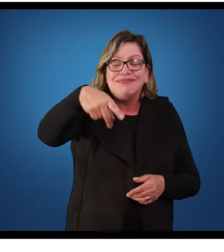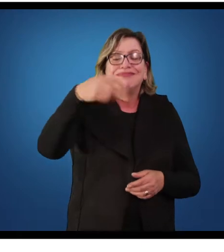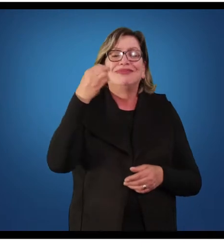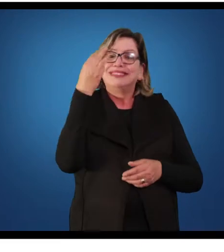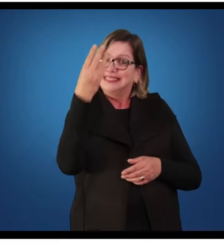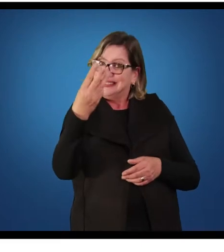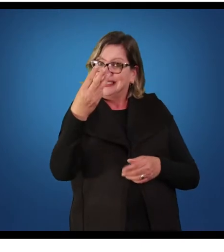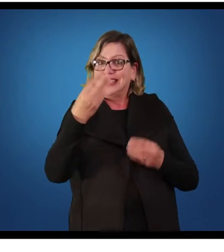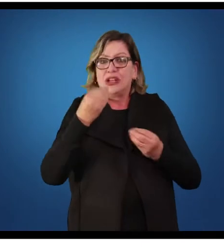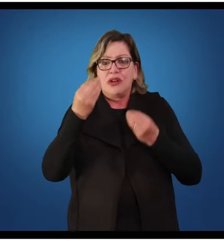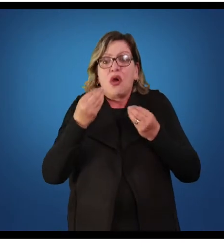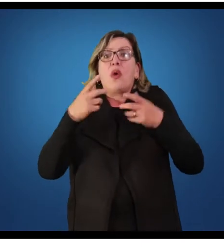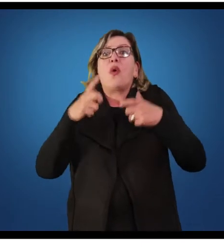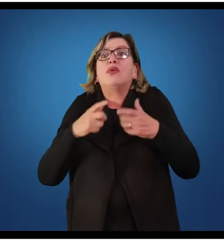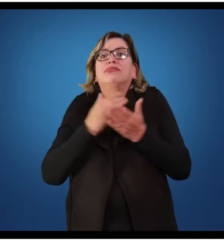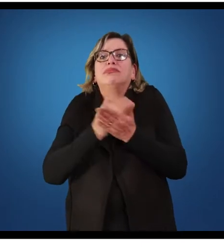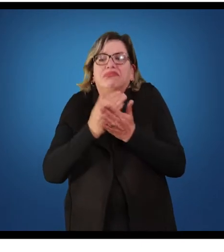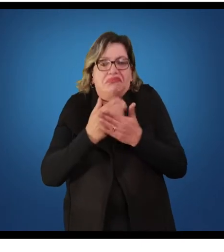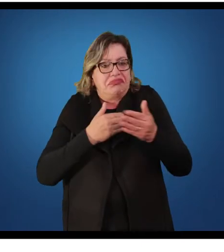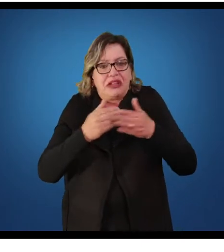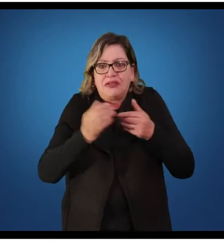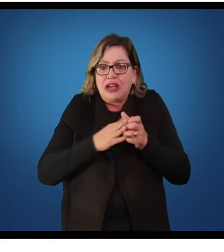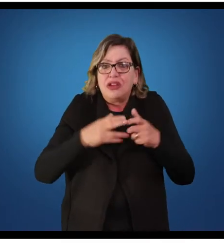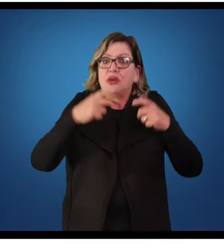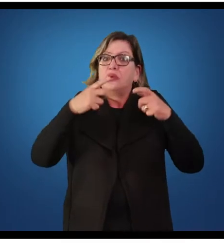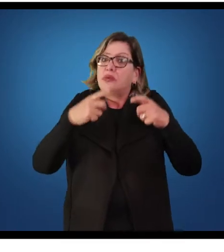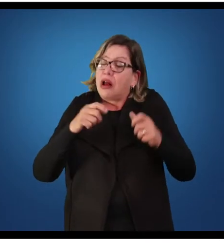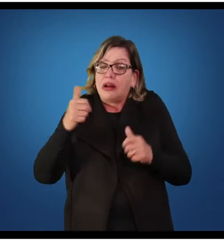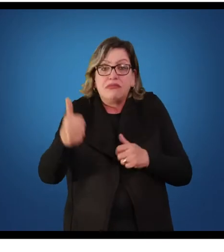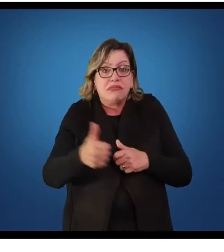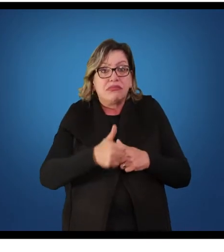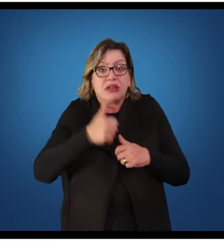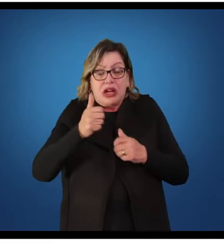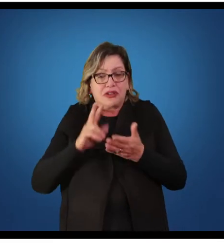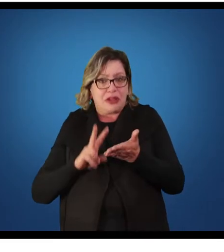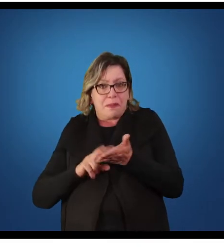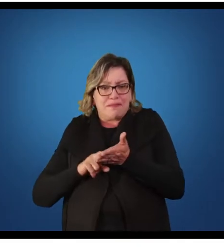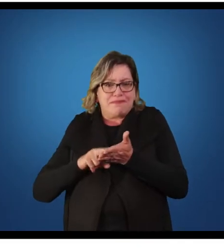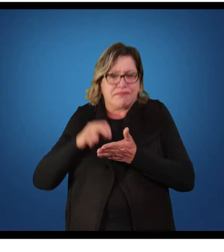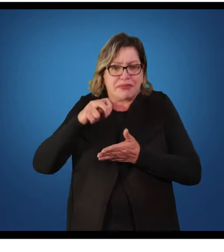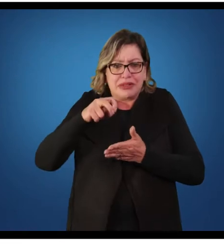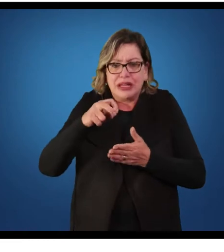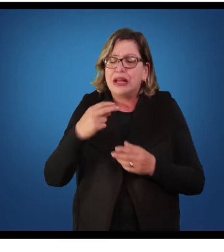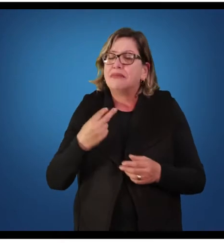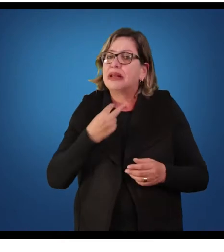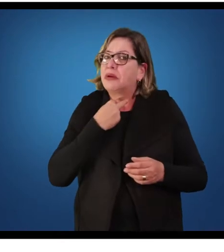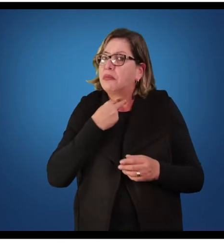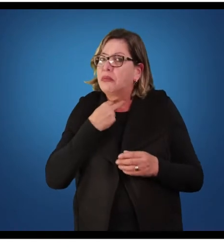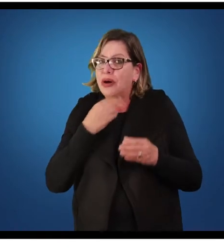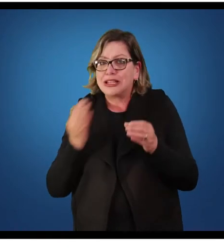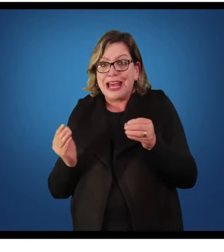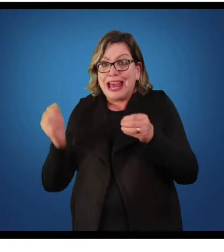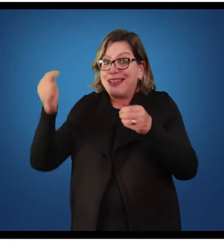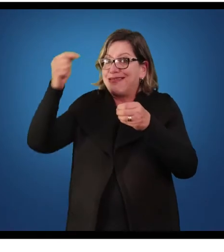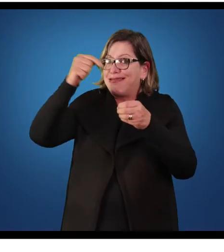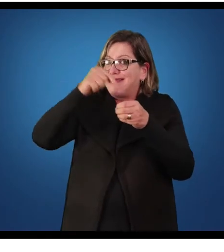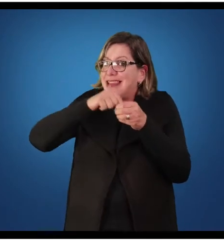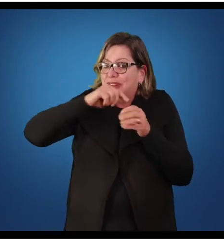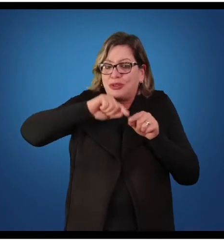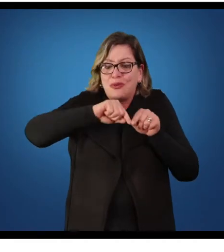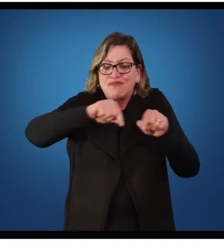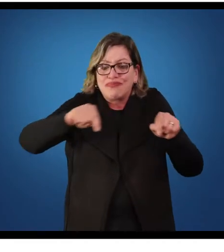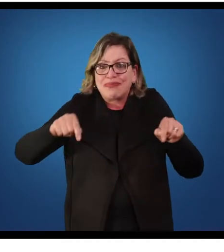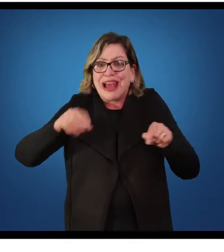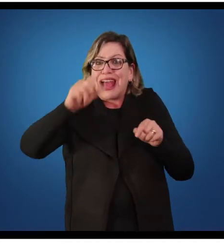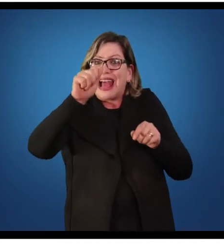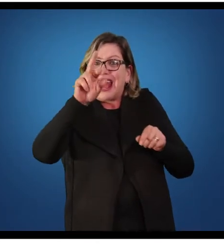Onde você achar melhor que você terá impulsão. Não adentrando a área,